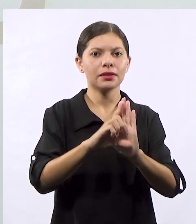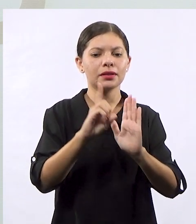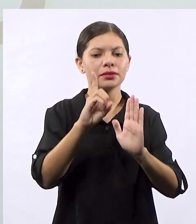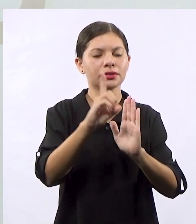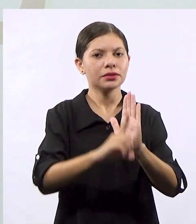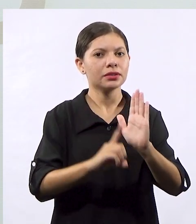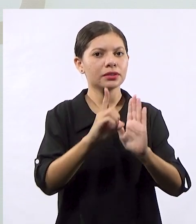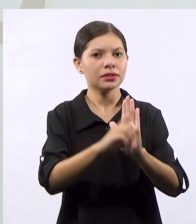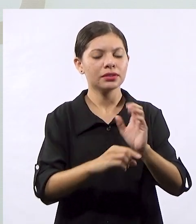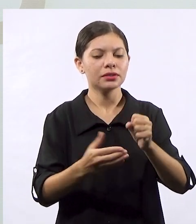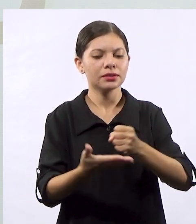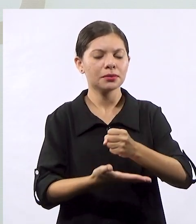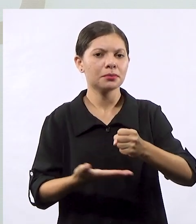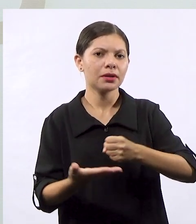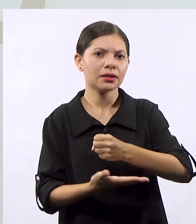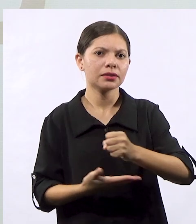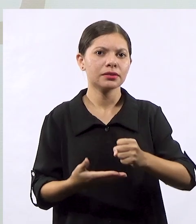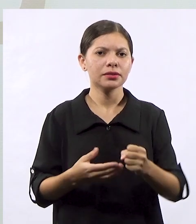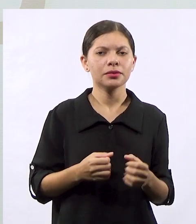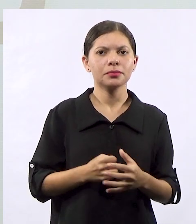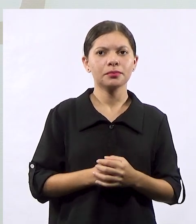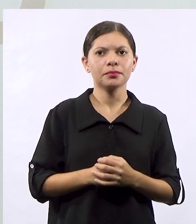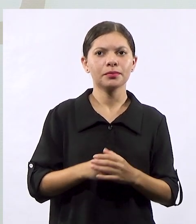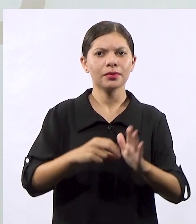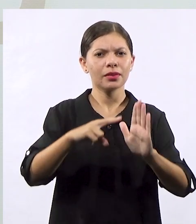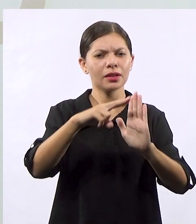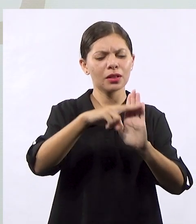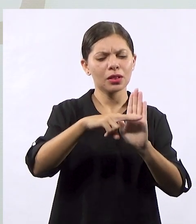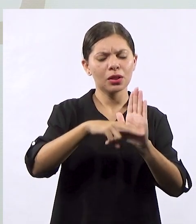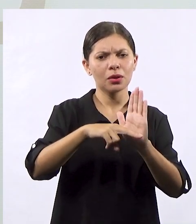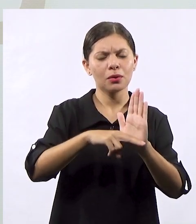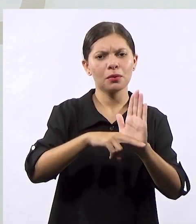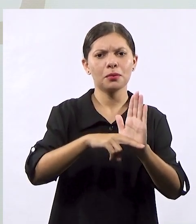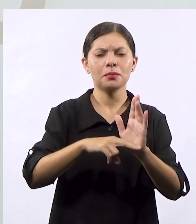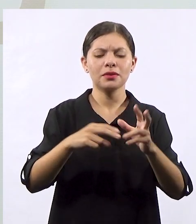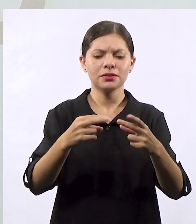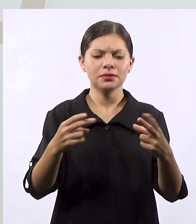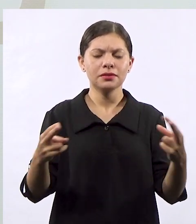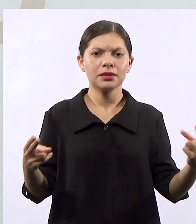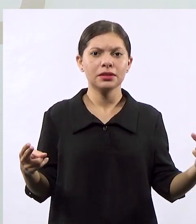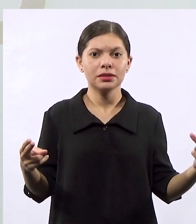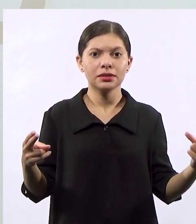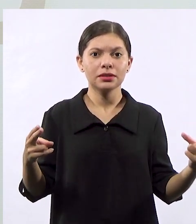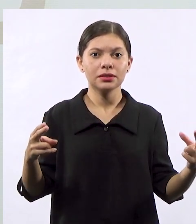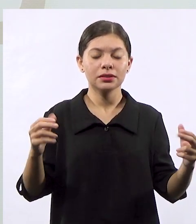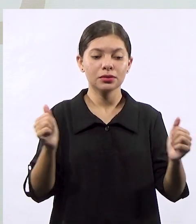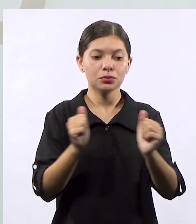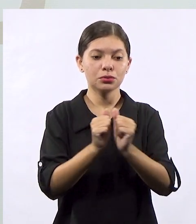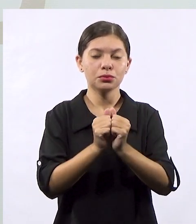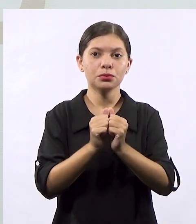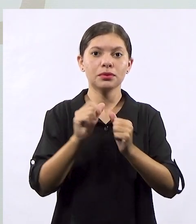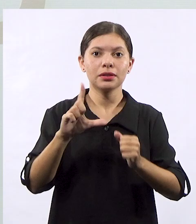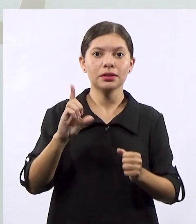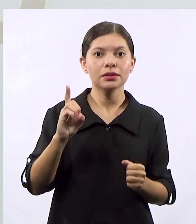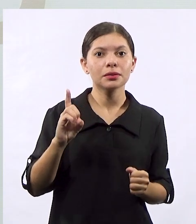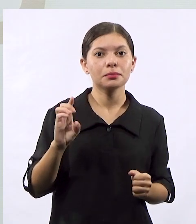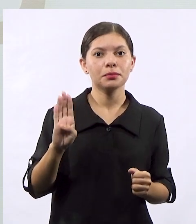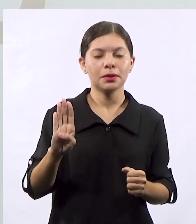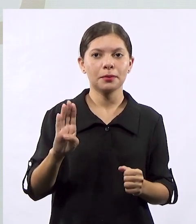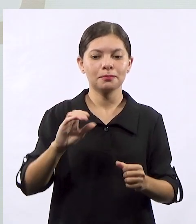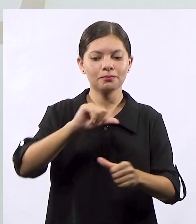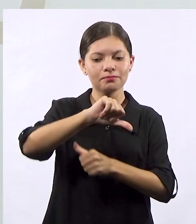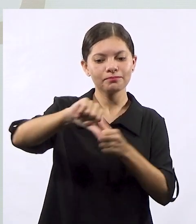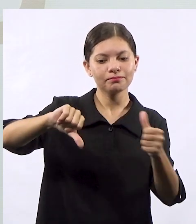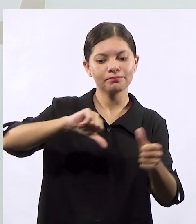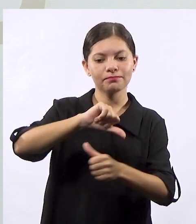tem outras legislações, outras normas que circundam a LDB e que